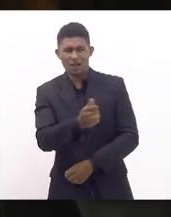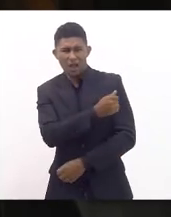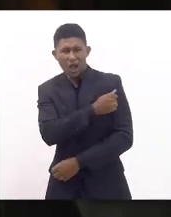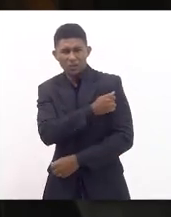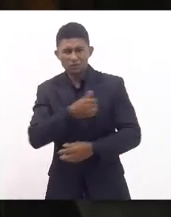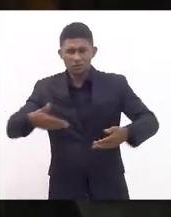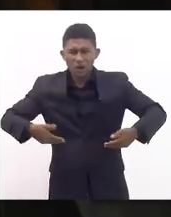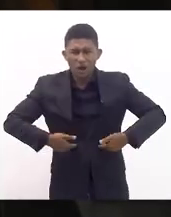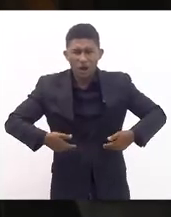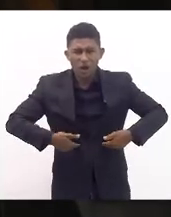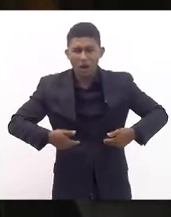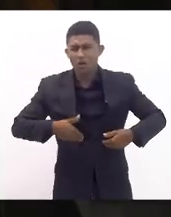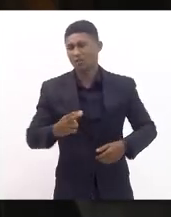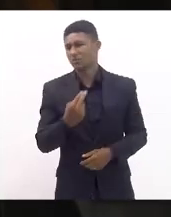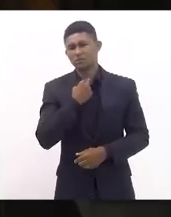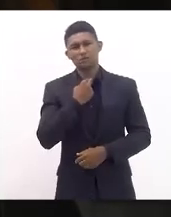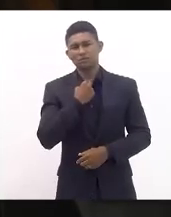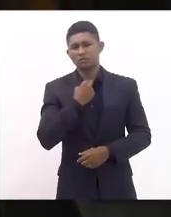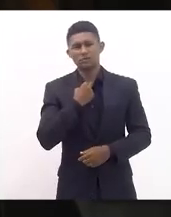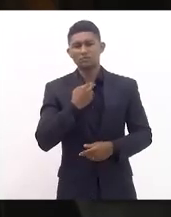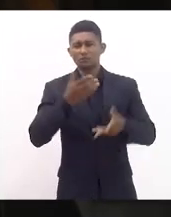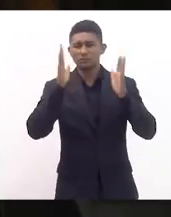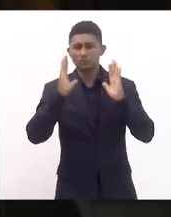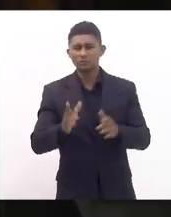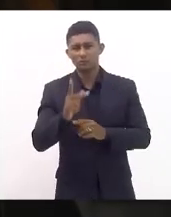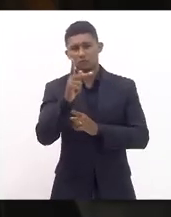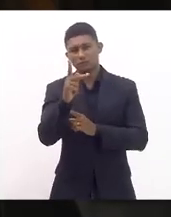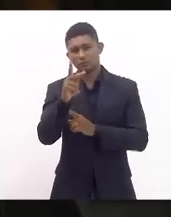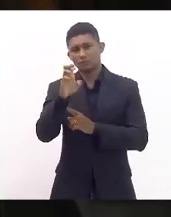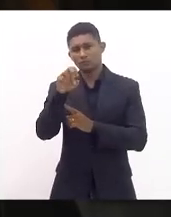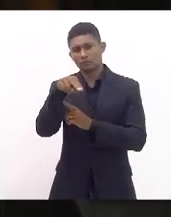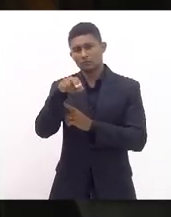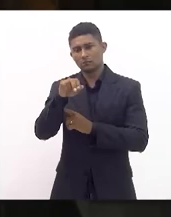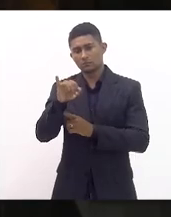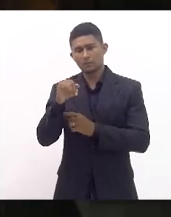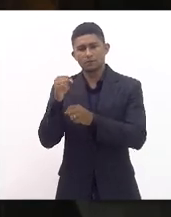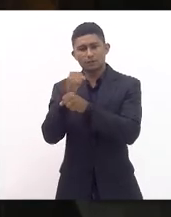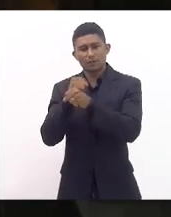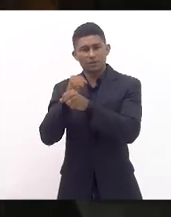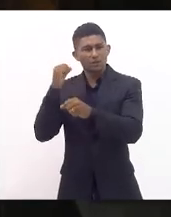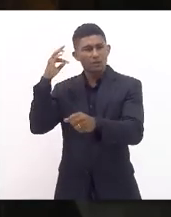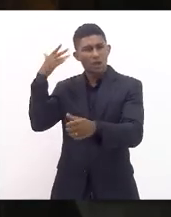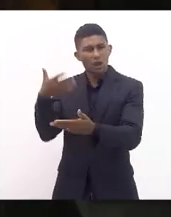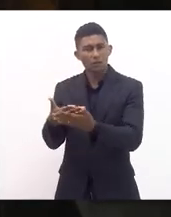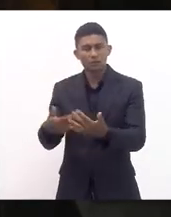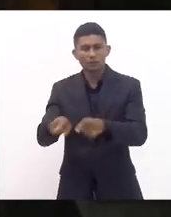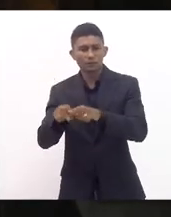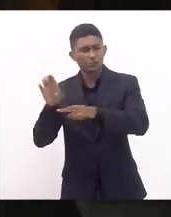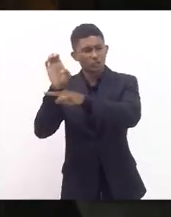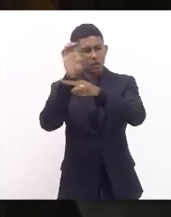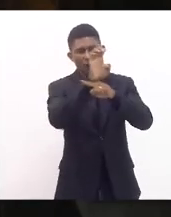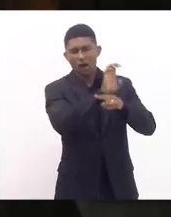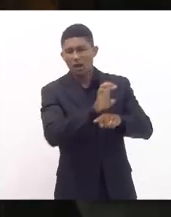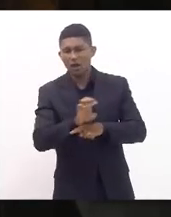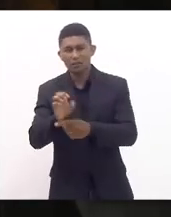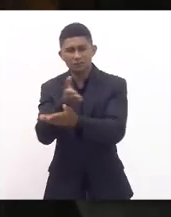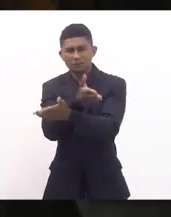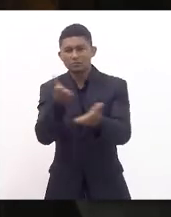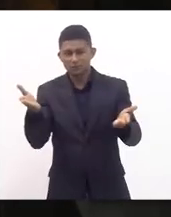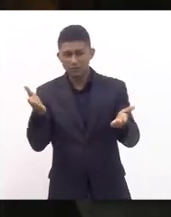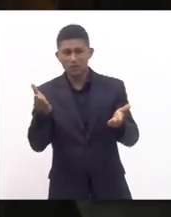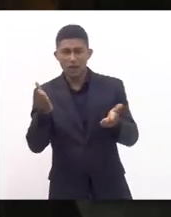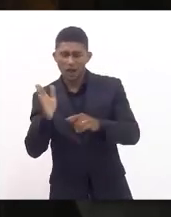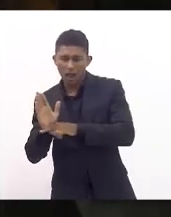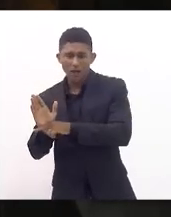com fome. Já temos o PNAE há décadas, já temos a participação dos estados na alimentação escolar há décadas e não